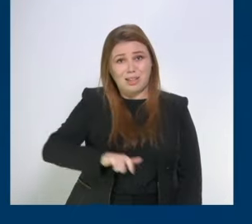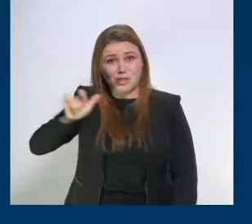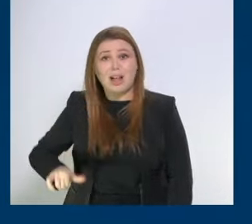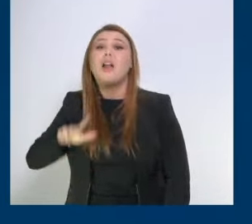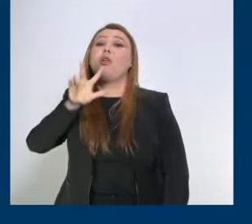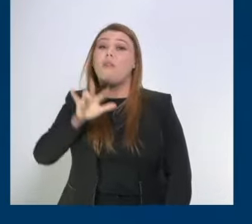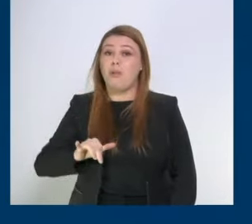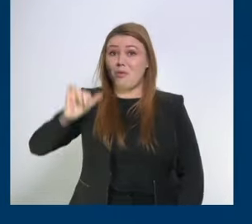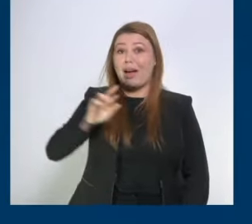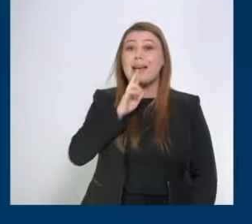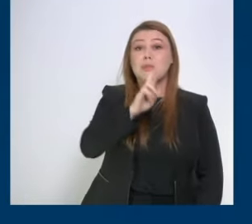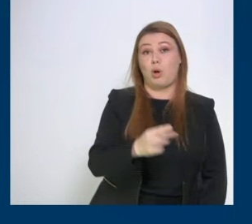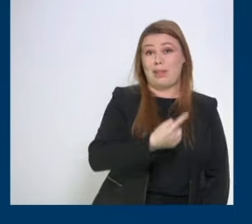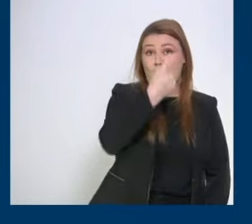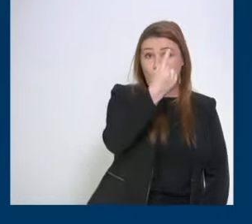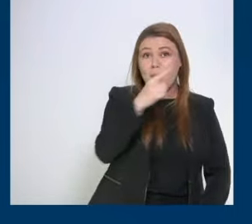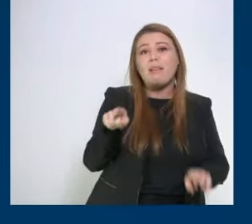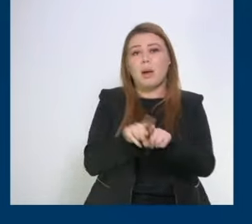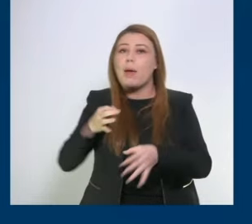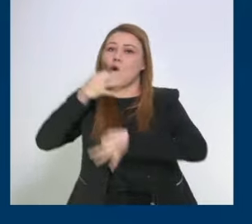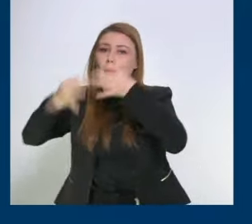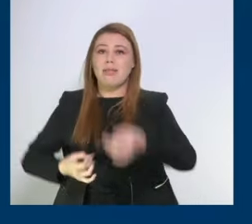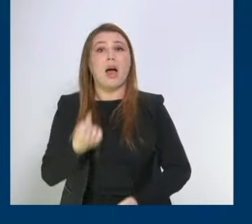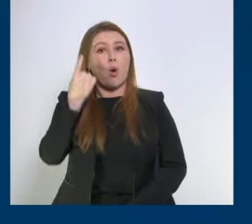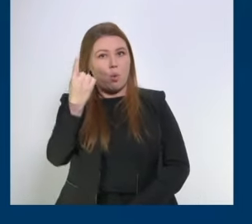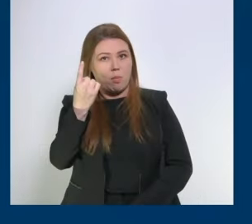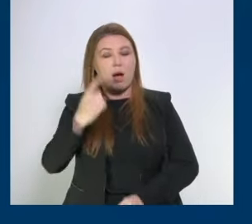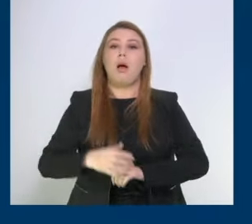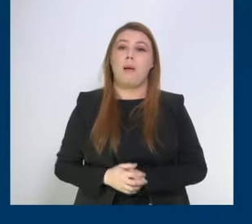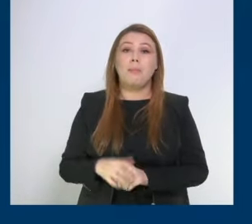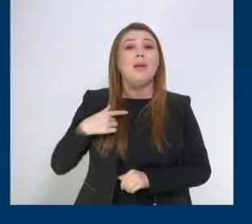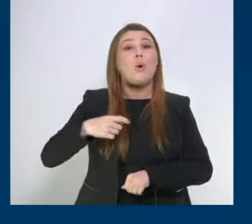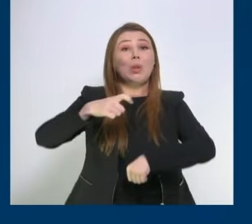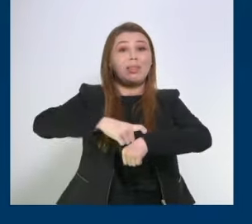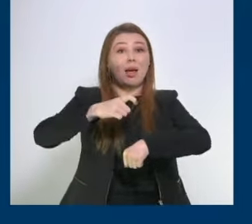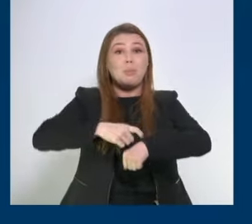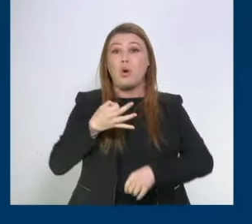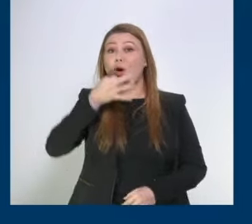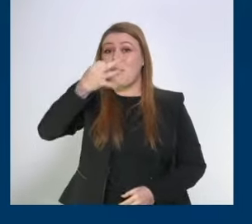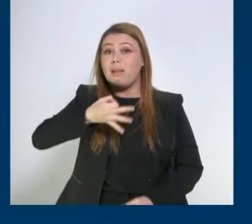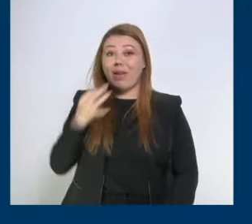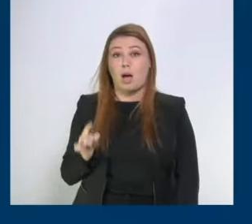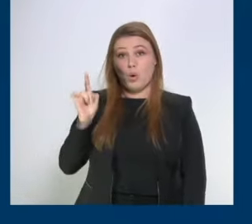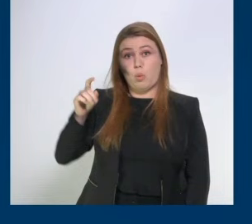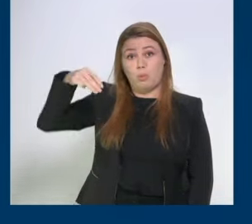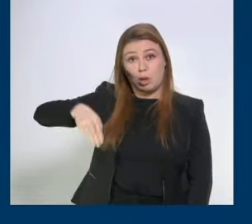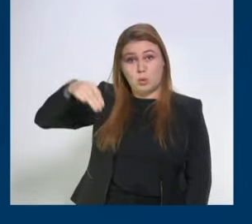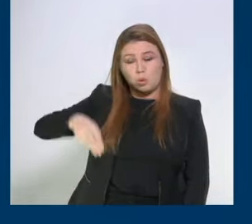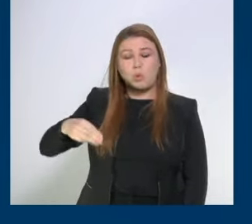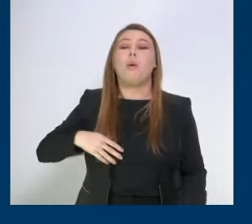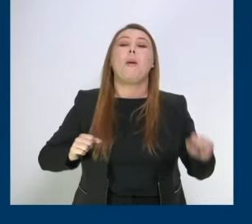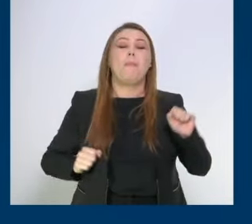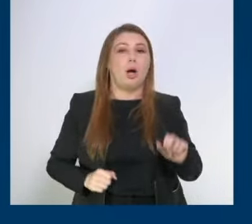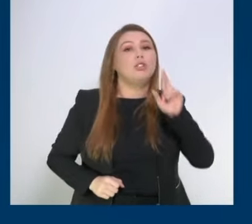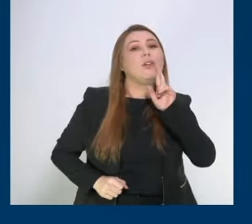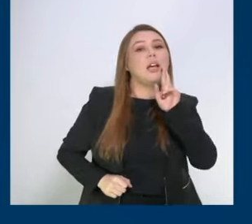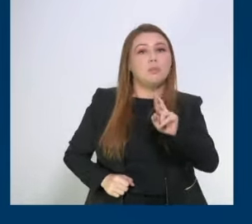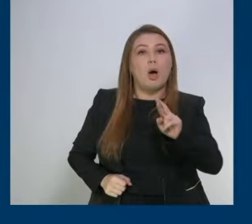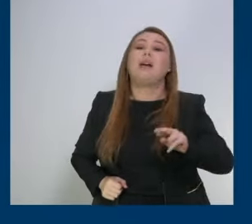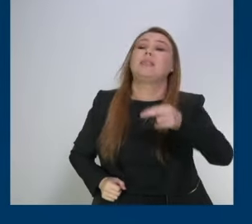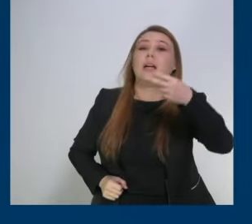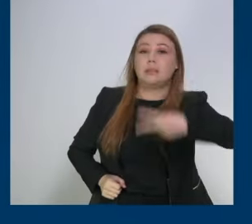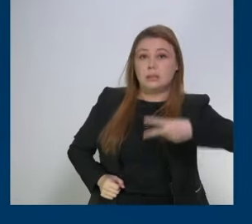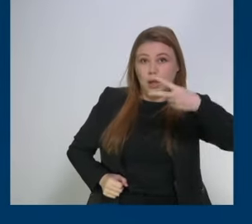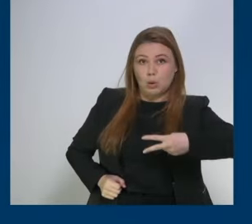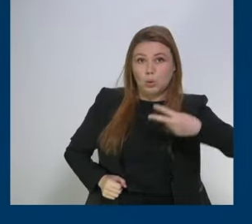uma única vez durante o bloco. O tempo de comentário é de 1 minuto. Há direito de réplica do candidato que estiver